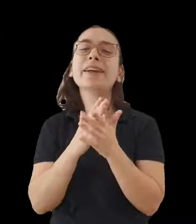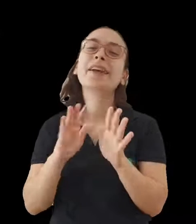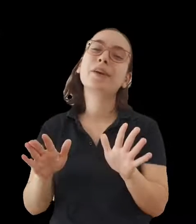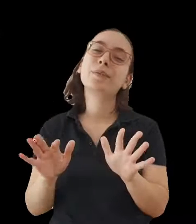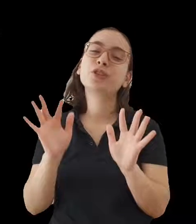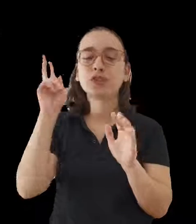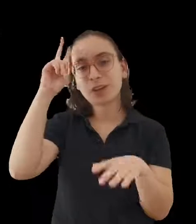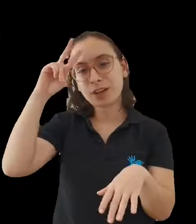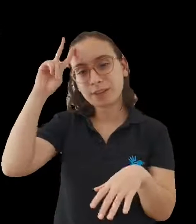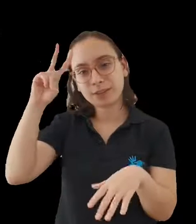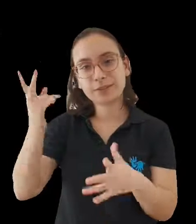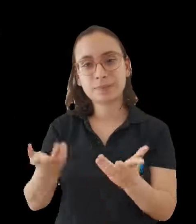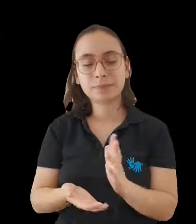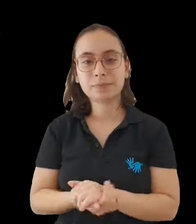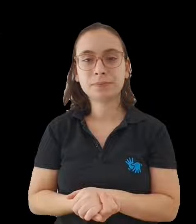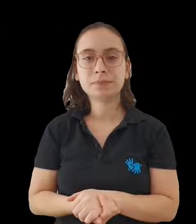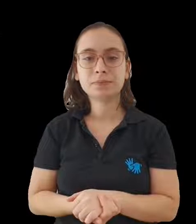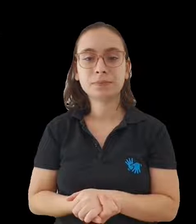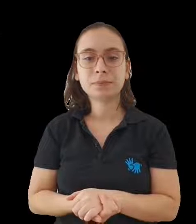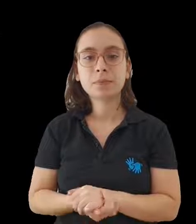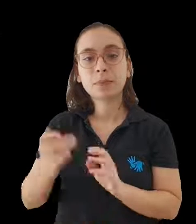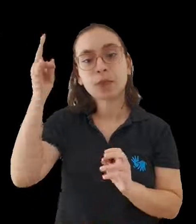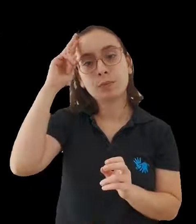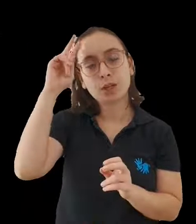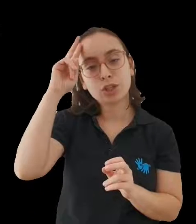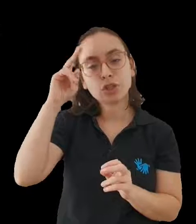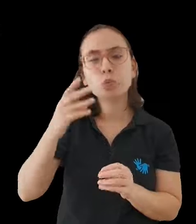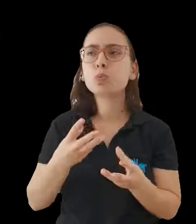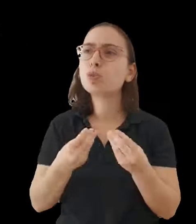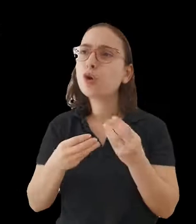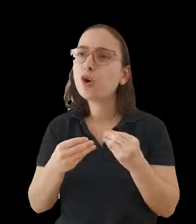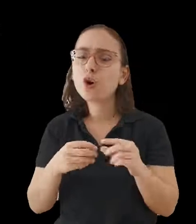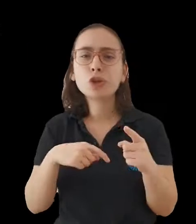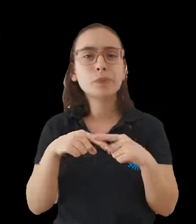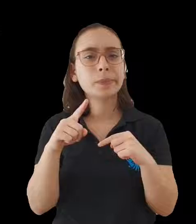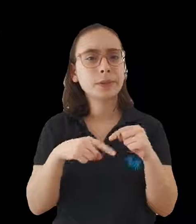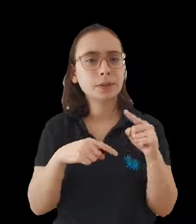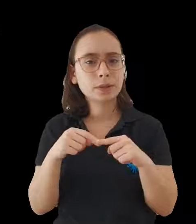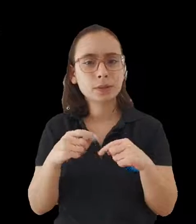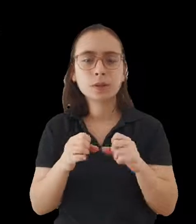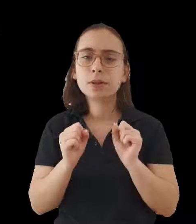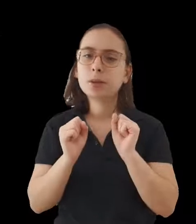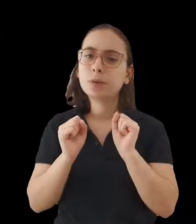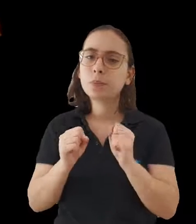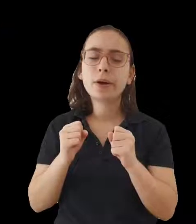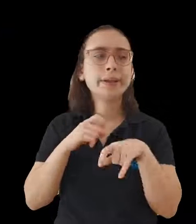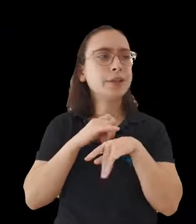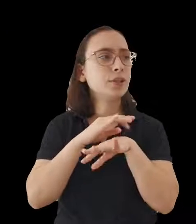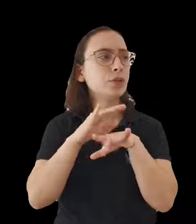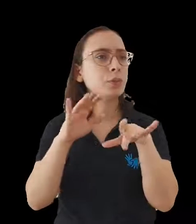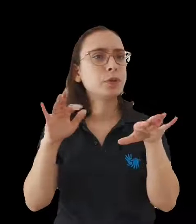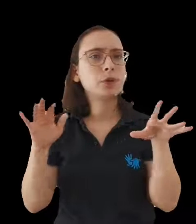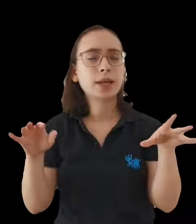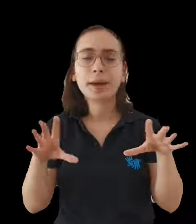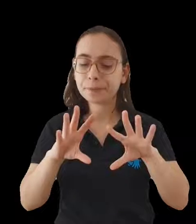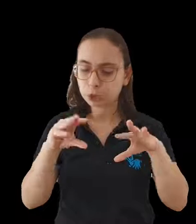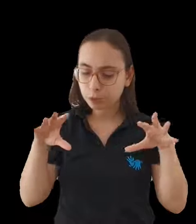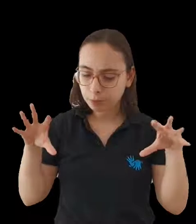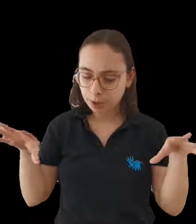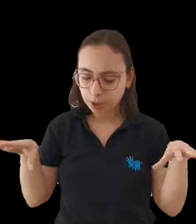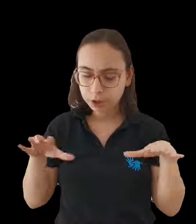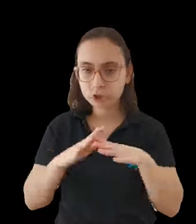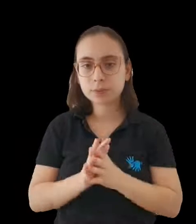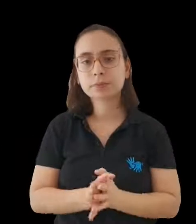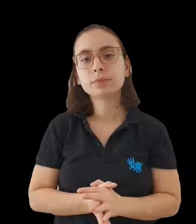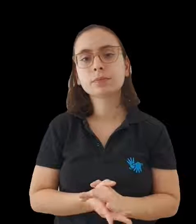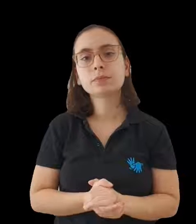assim, é uma história que tem muito elemento e que vocês podem explorar o tapete, tá? Então, traz